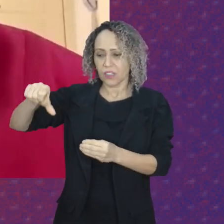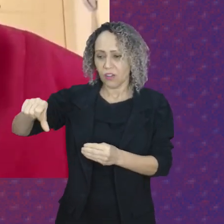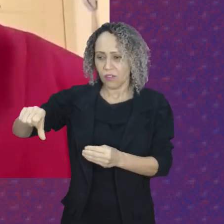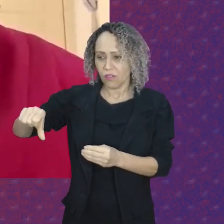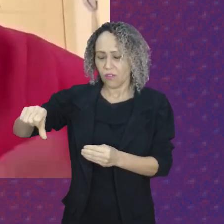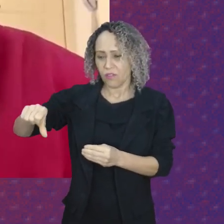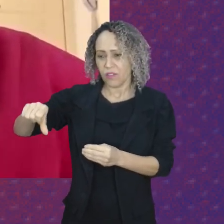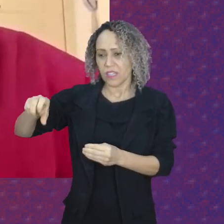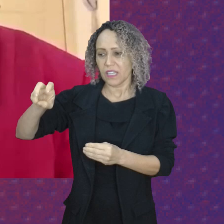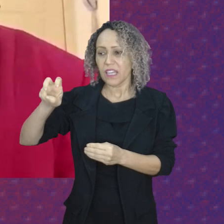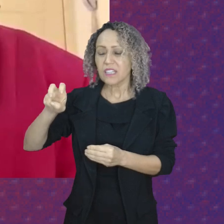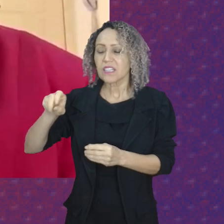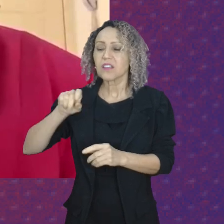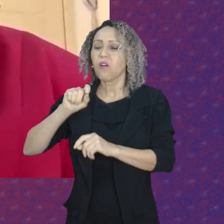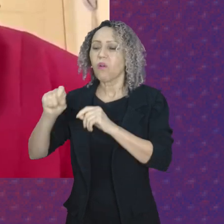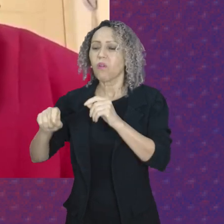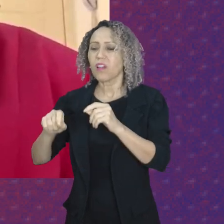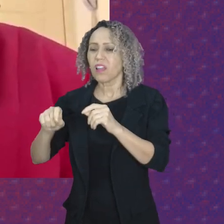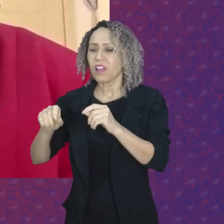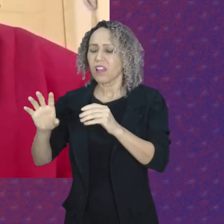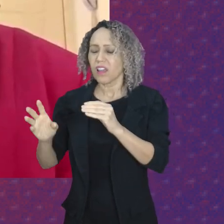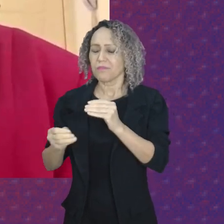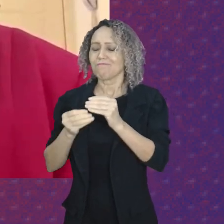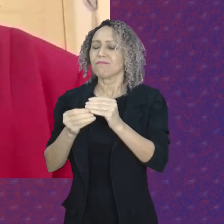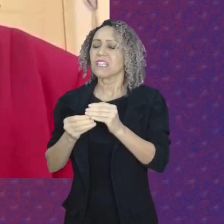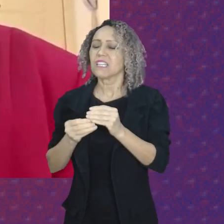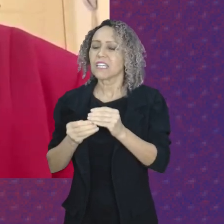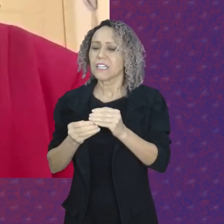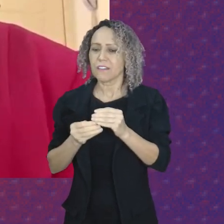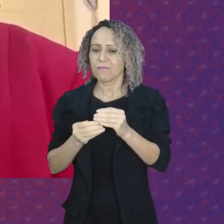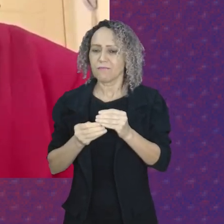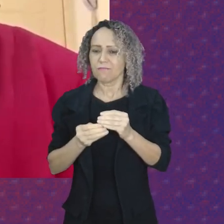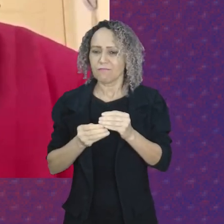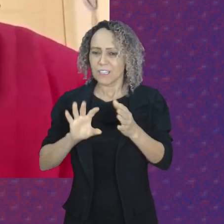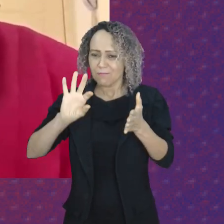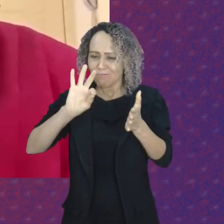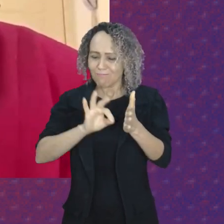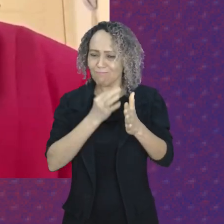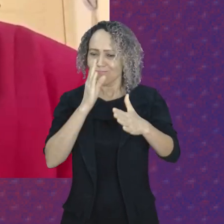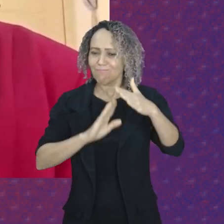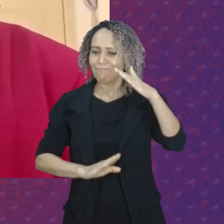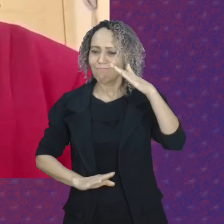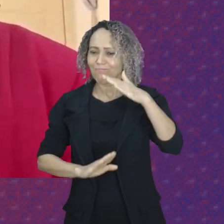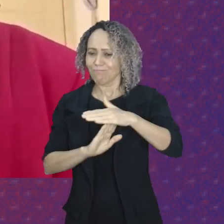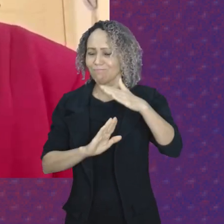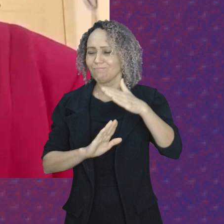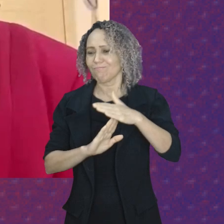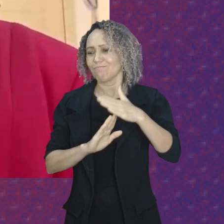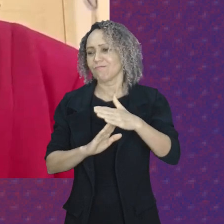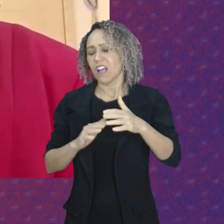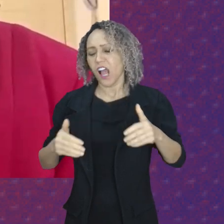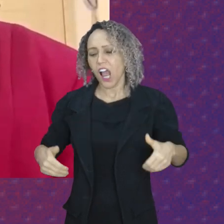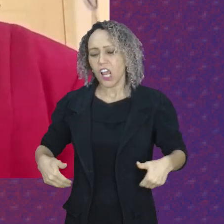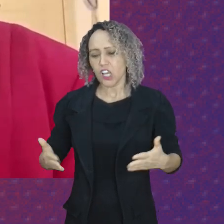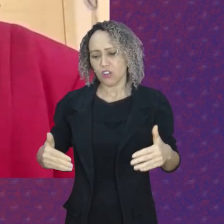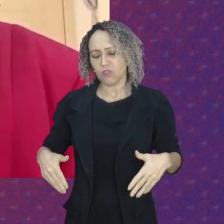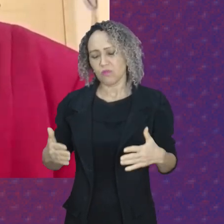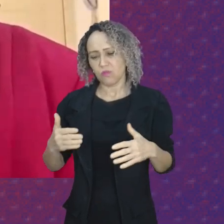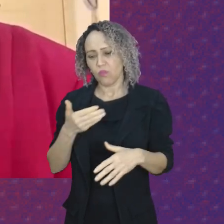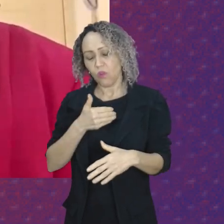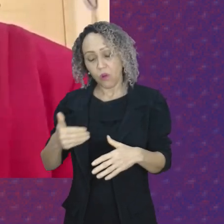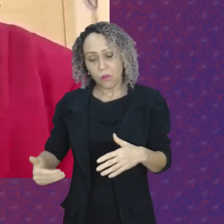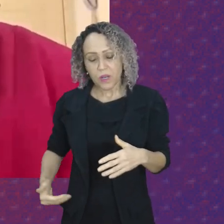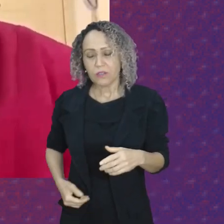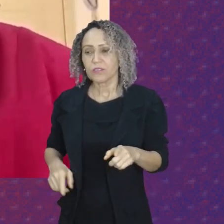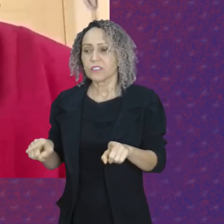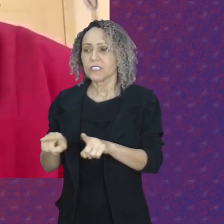que realizou também cortes orçamentários nas políticas sociais, foram reduzidos os investimentos e limitaram, né,